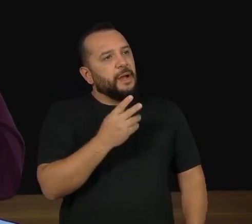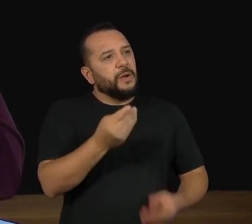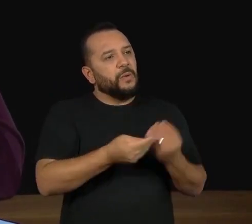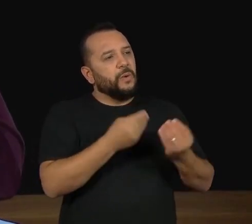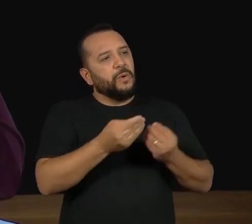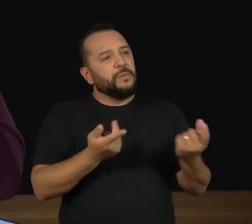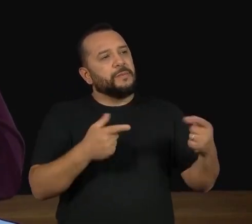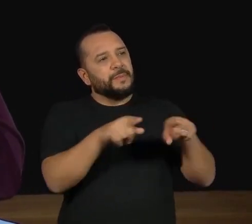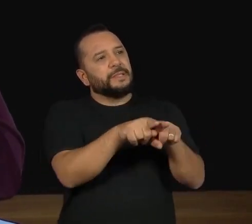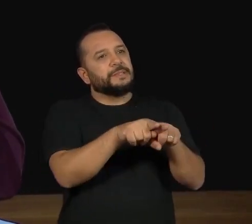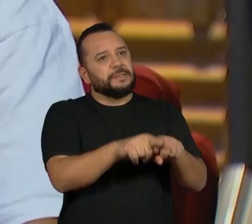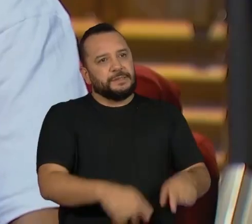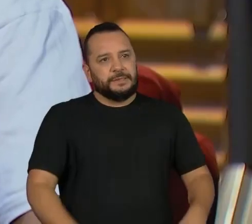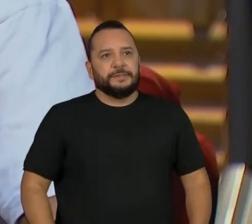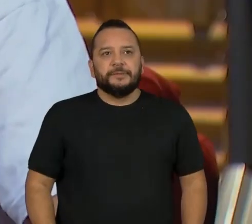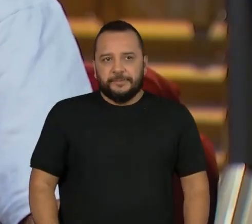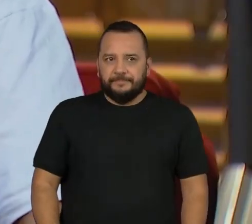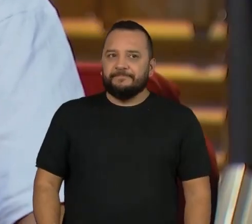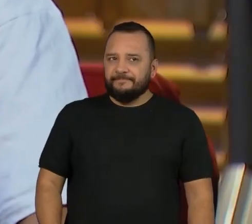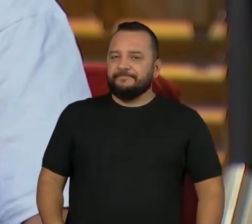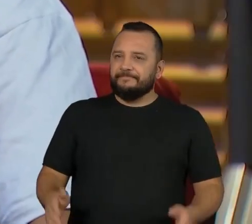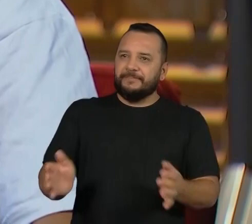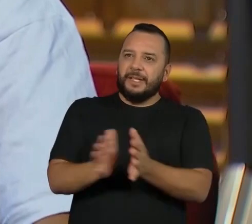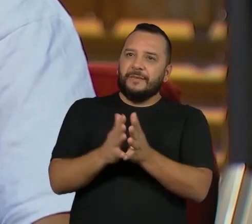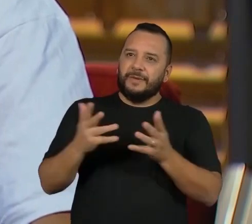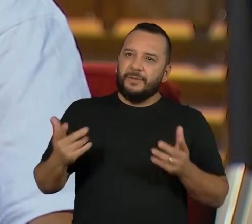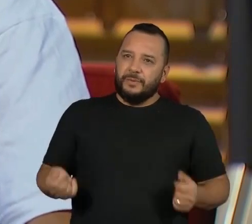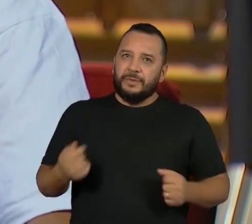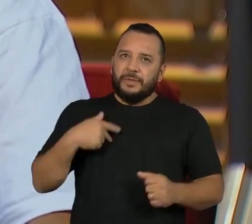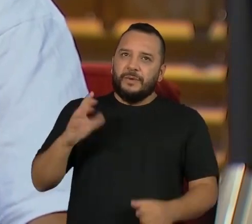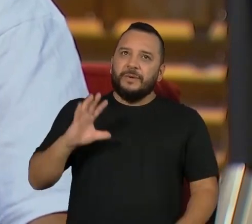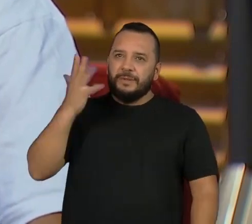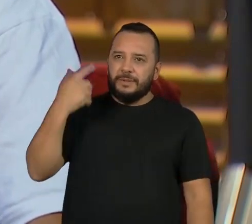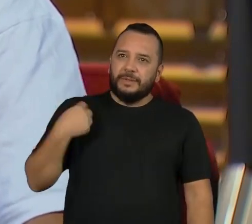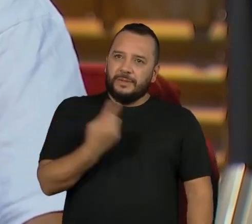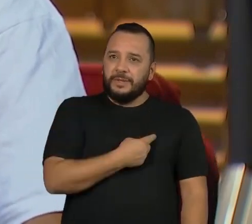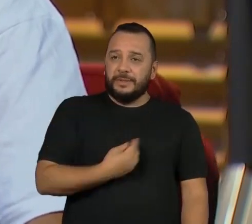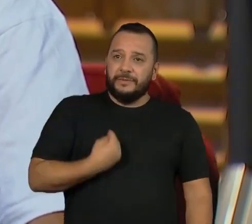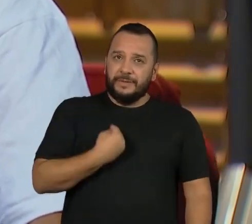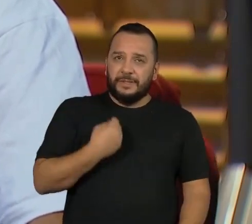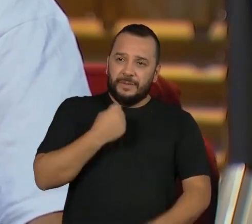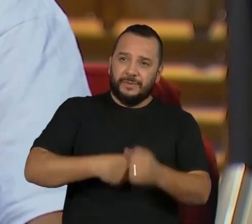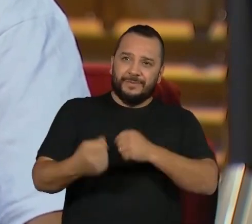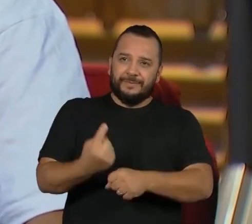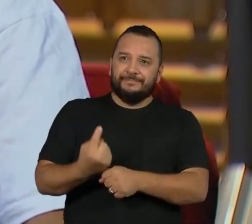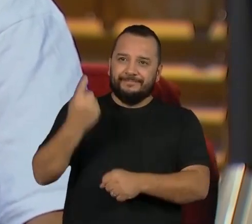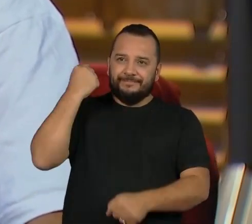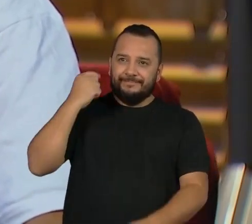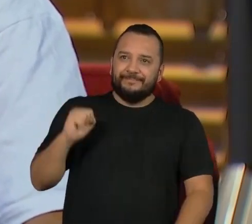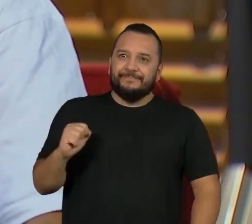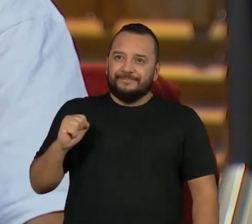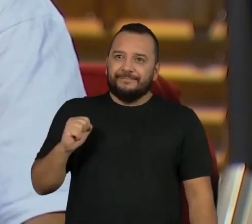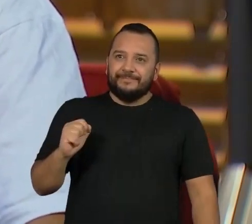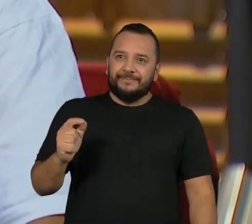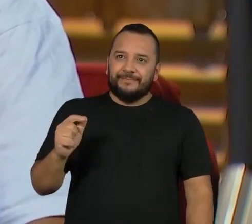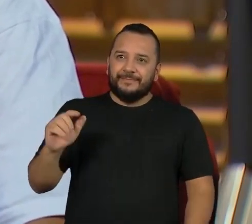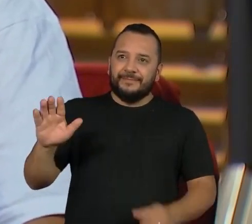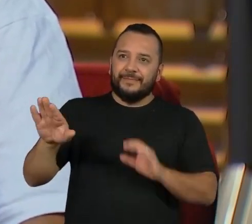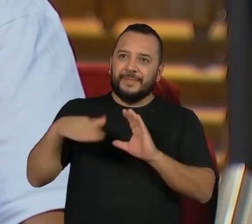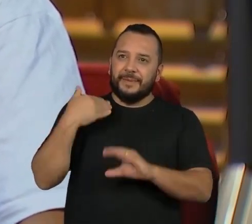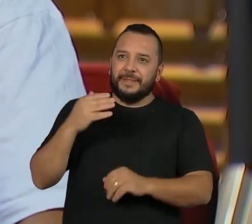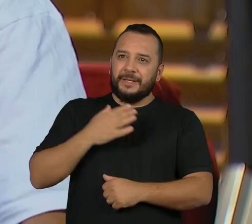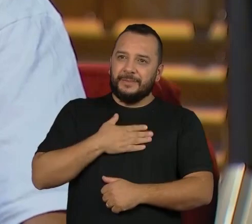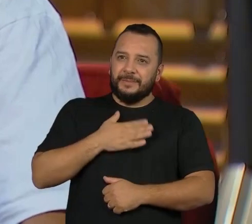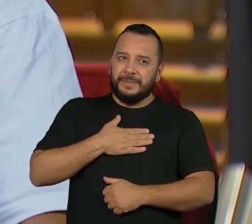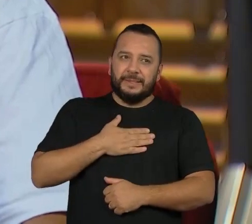essa seria Olha foi uma parada fantástica que aconteceu nas nossas vidas assim no final do ano passado Recebi uma mensagem do Igão